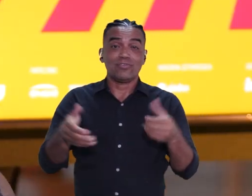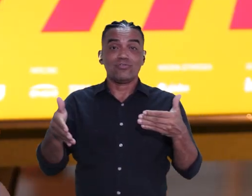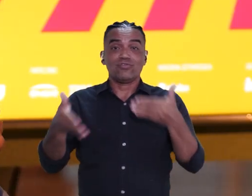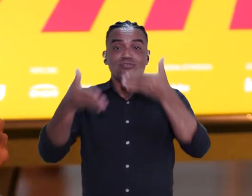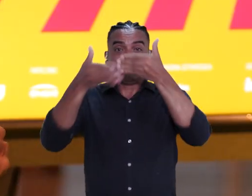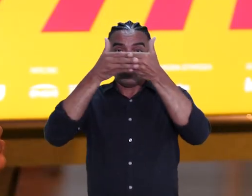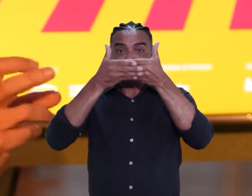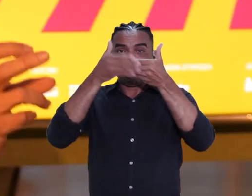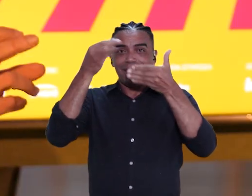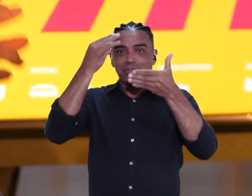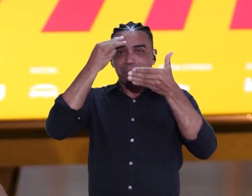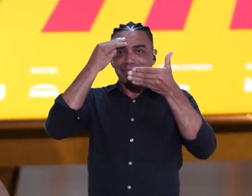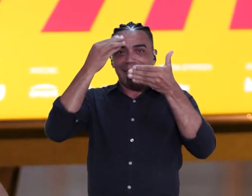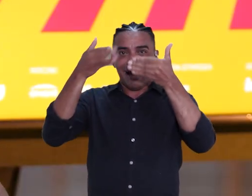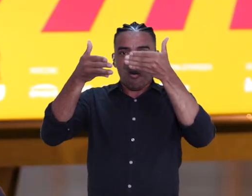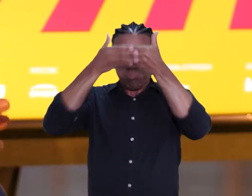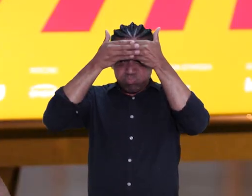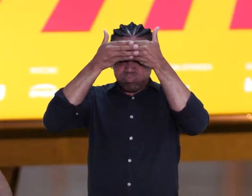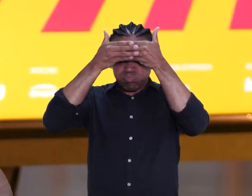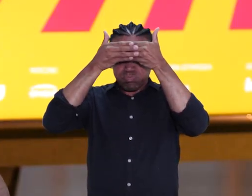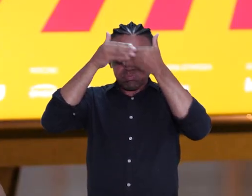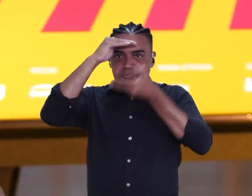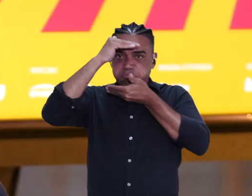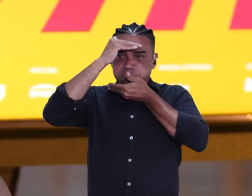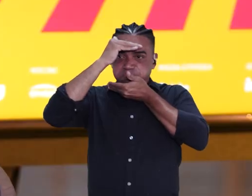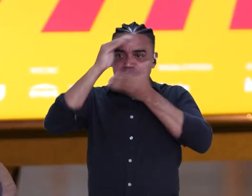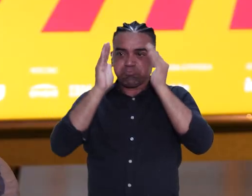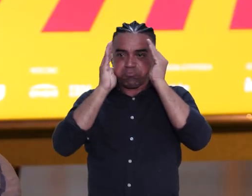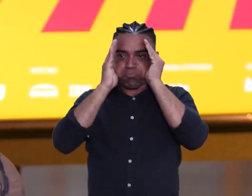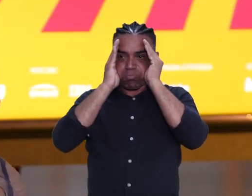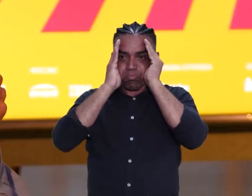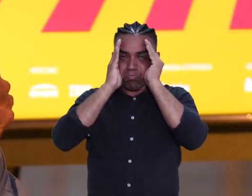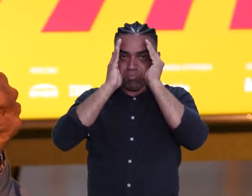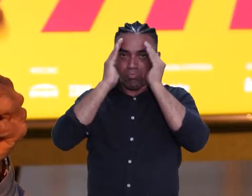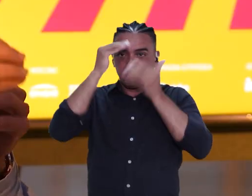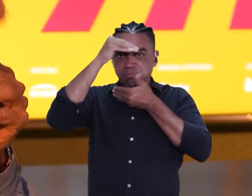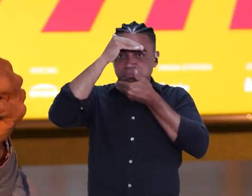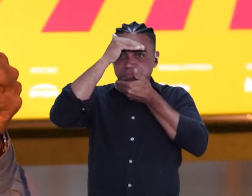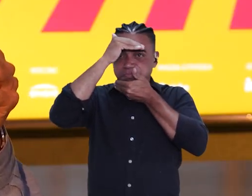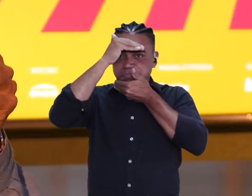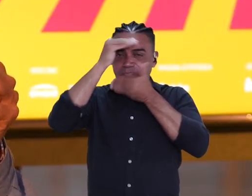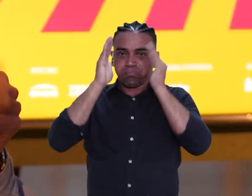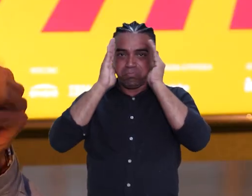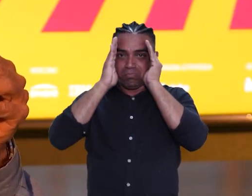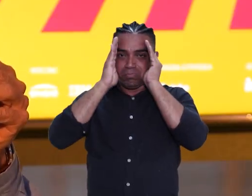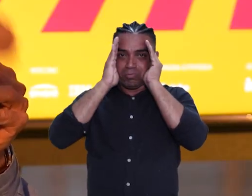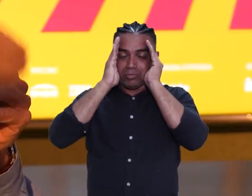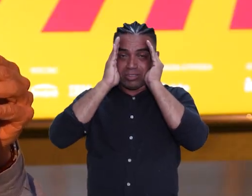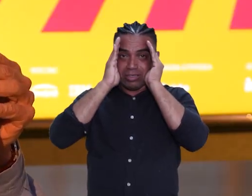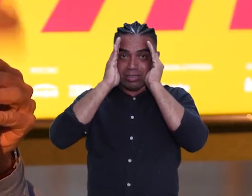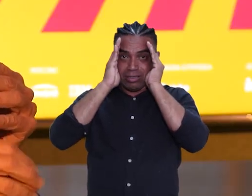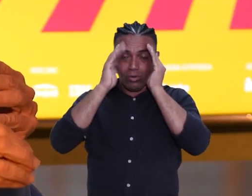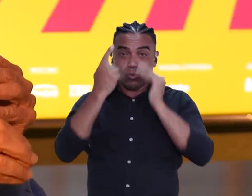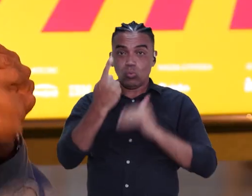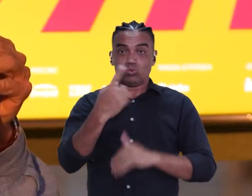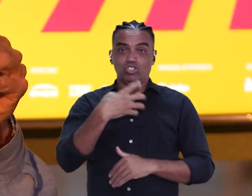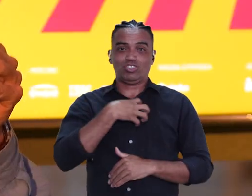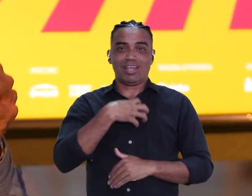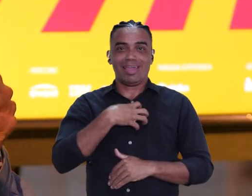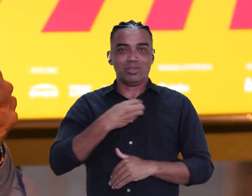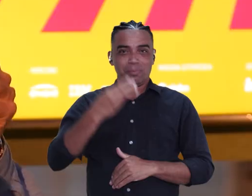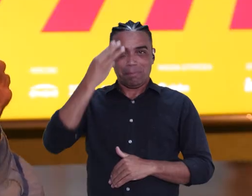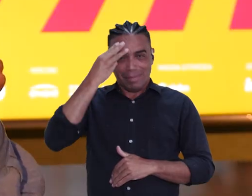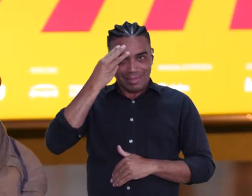fechamento mental, de maneira que todas as coisas sejam reduzidas a uma forma mental dada,